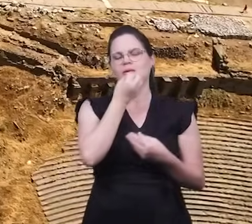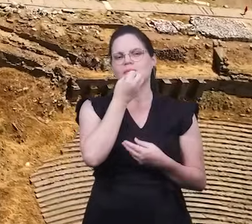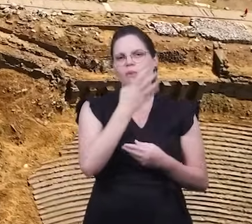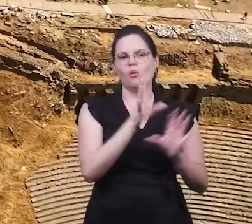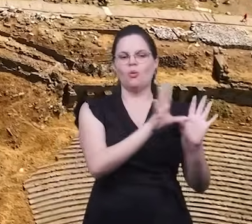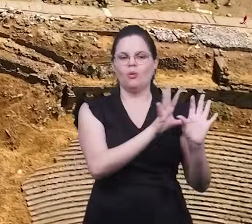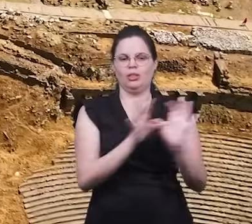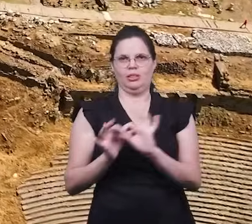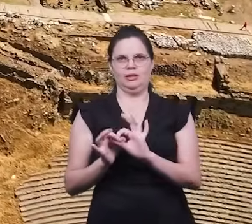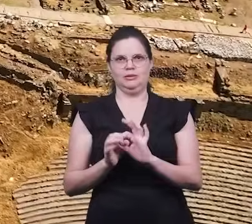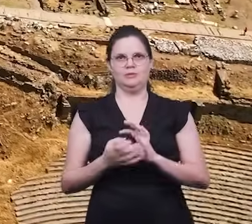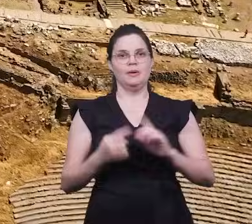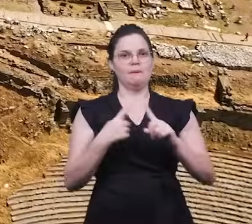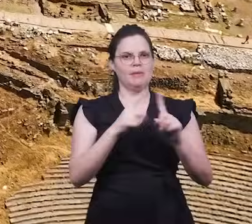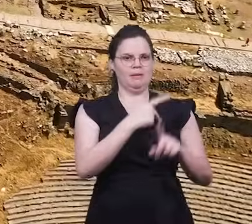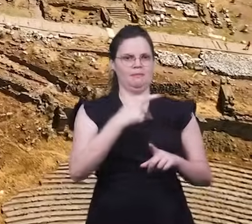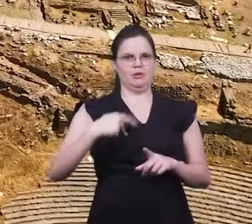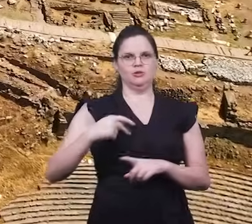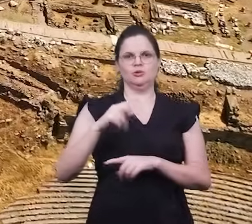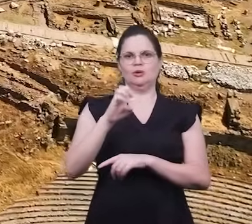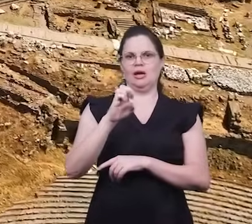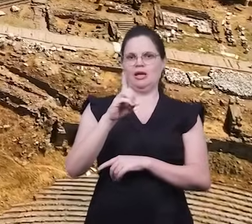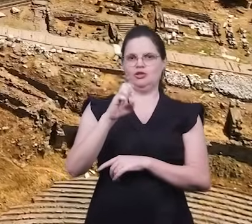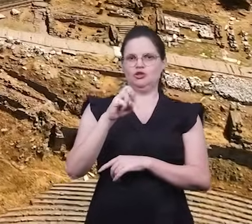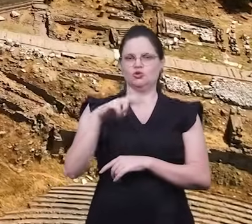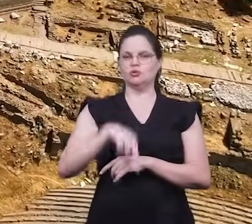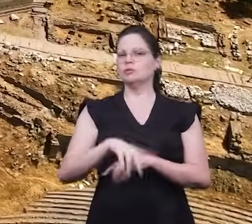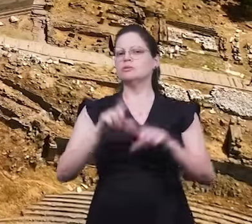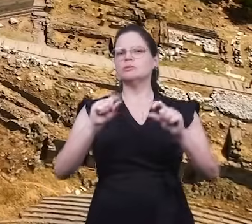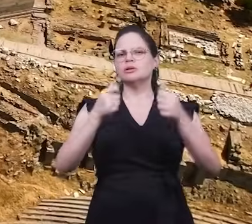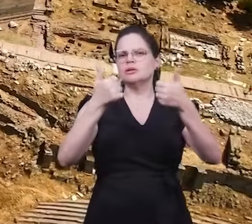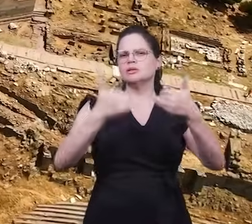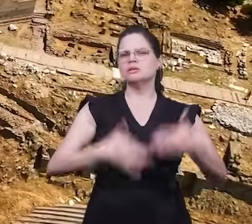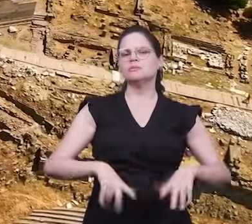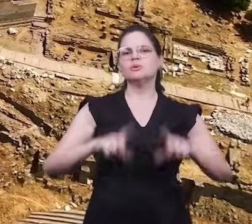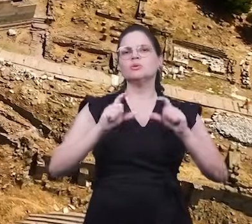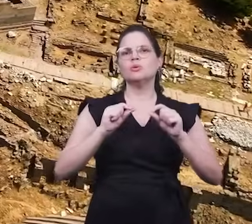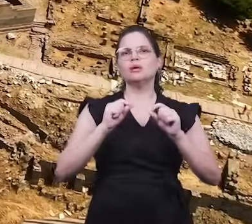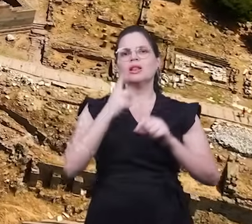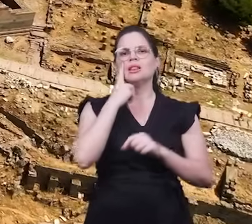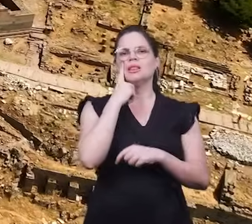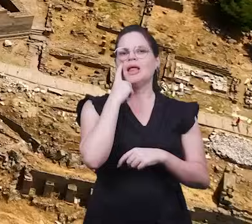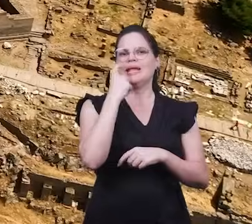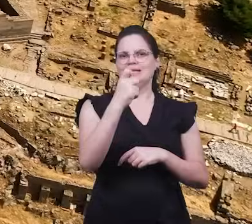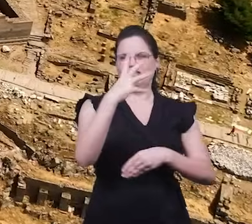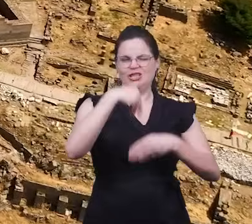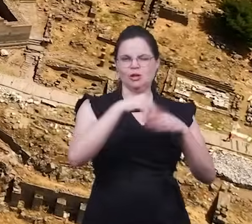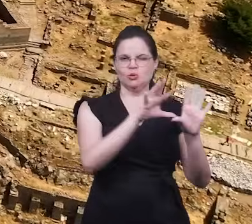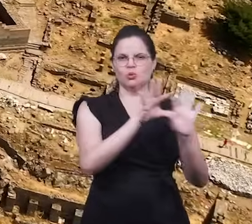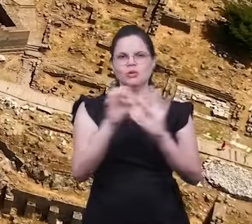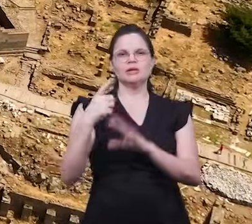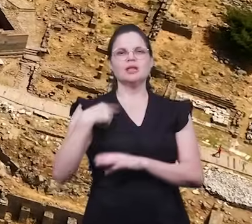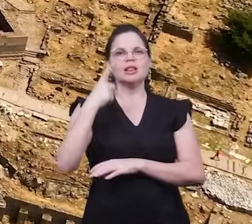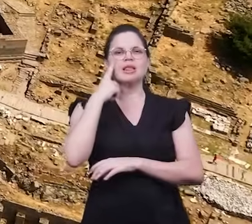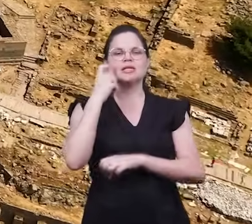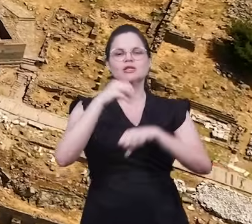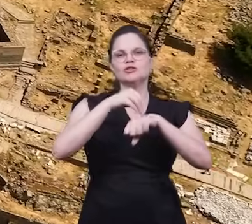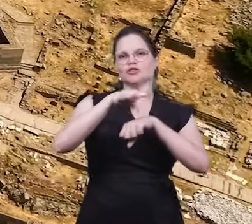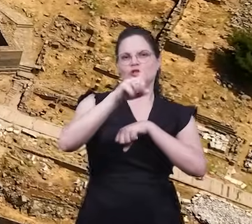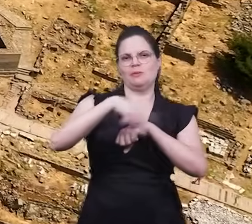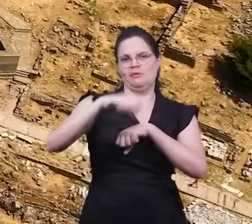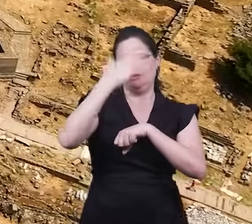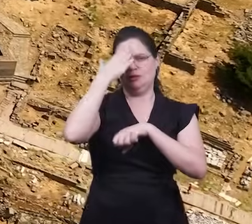históricos, do contexto histórico. Agora, que dentro desse contexto, o que é que você acha que é interessante que seja trazido para que todos